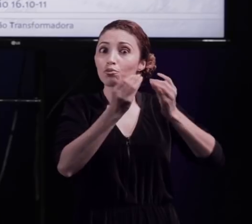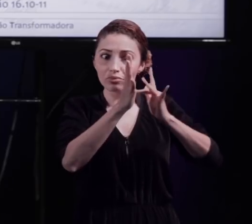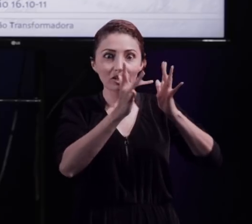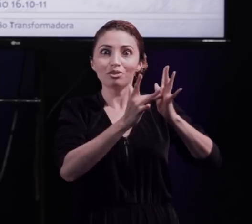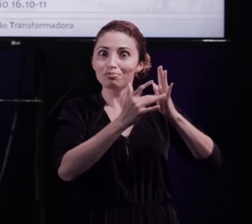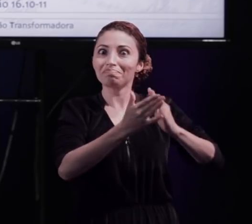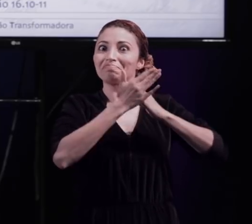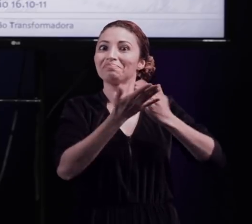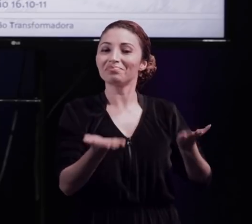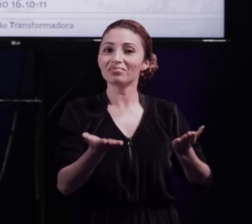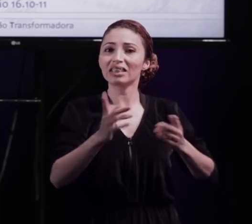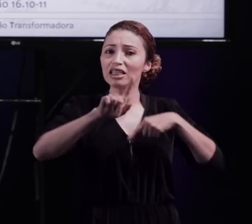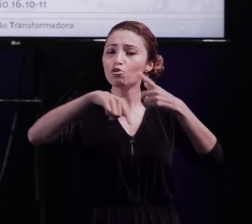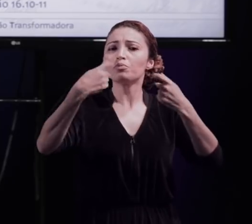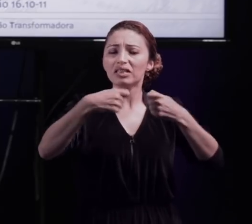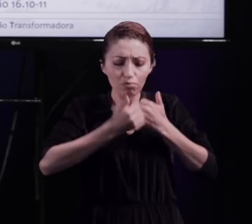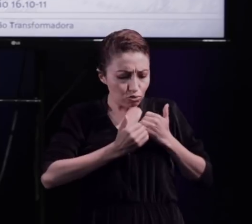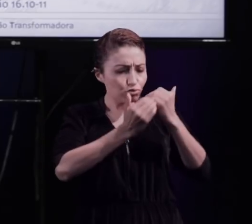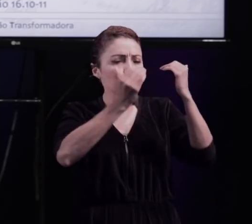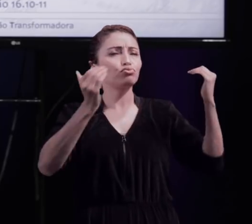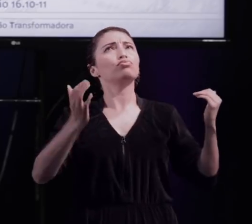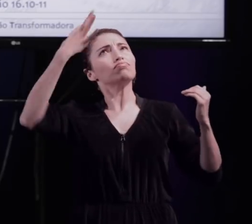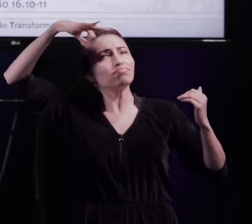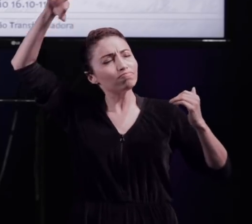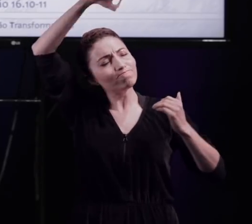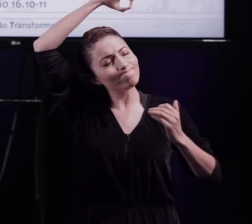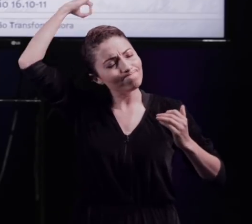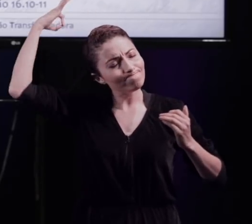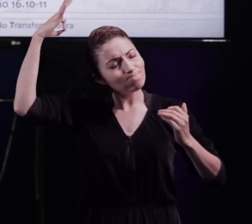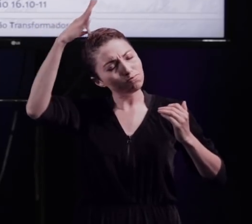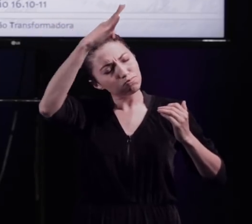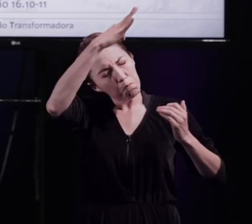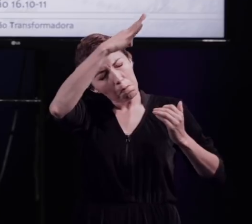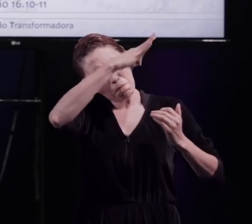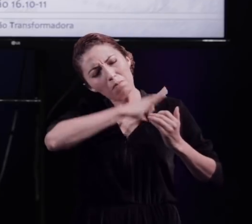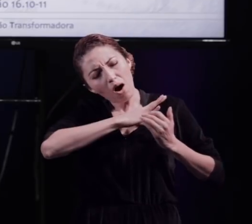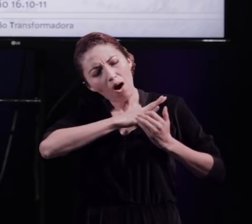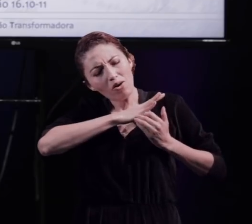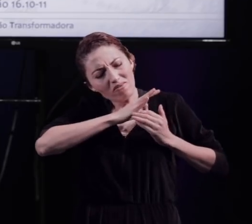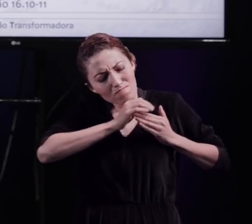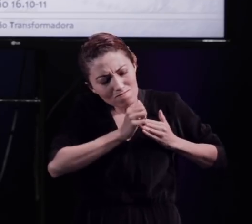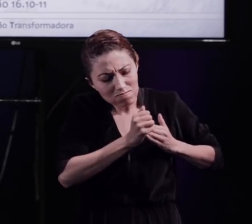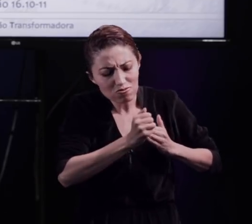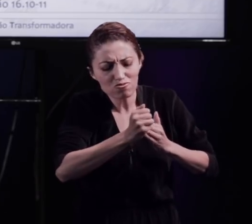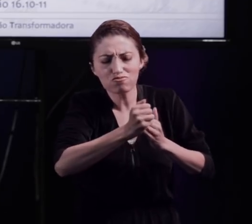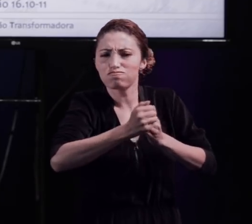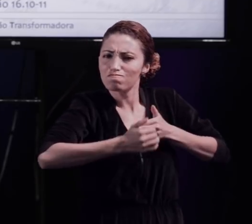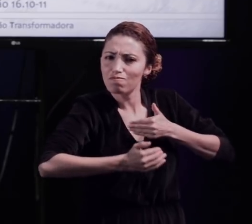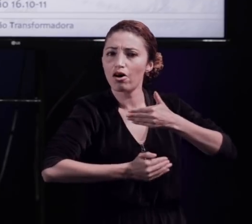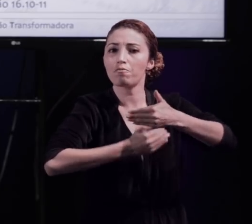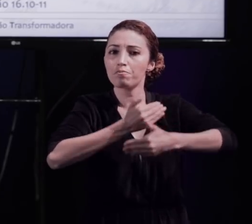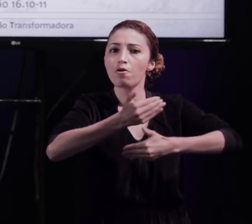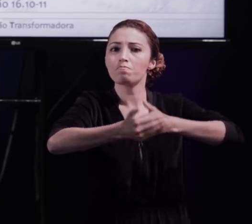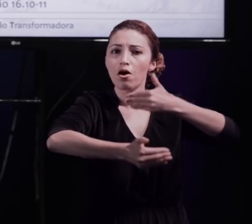nós precisamos receber, nascer do Espírito, receber esse Espírito Santo que vai nos conduzir em